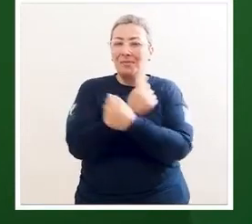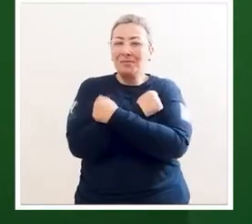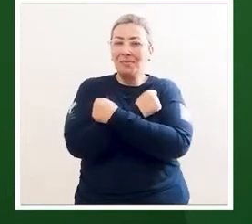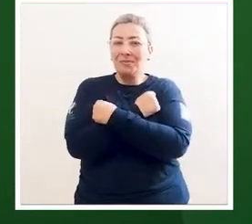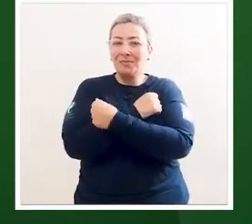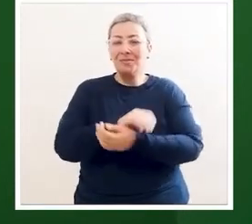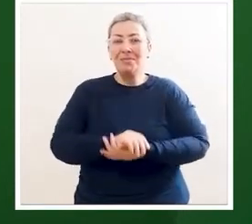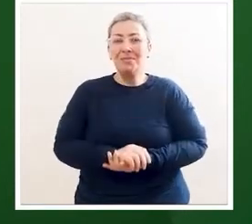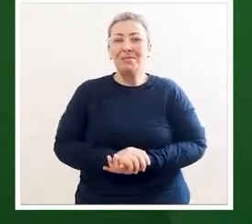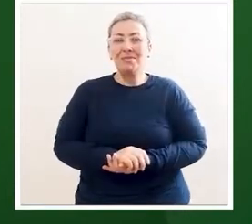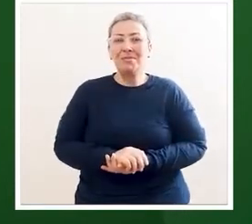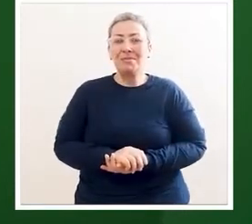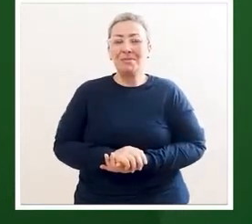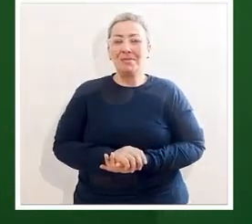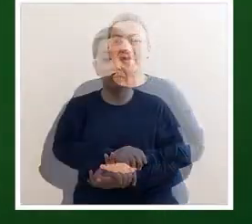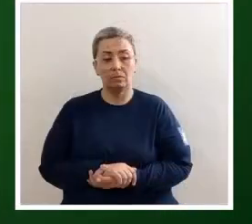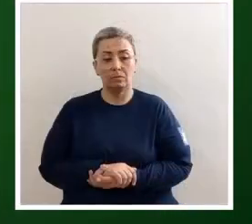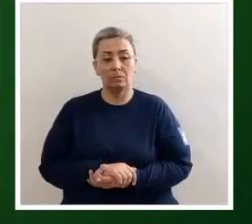abraço